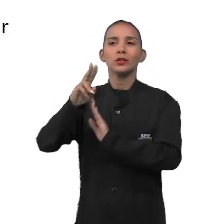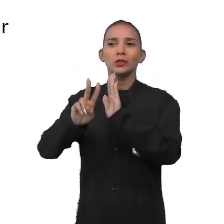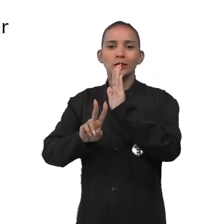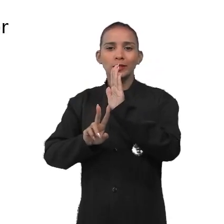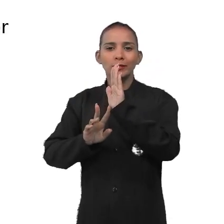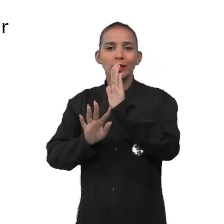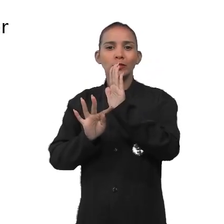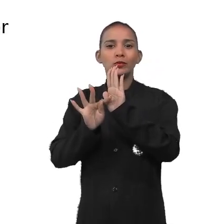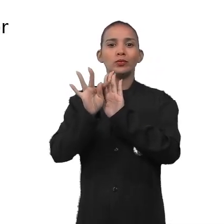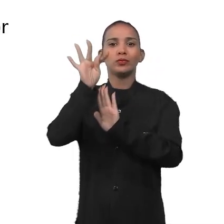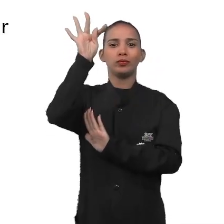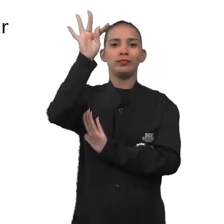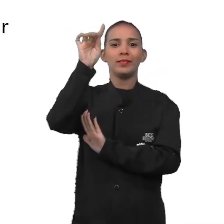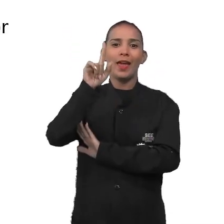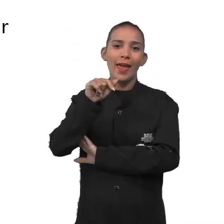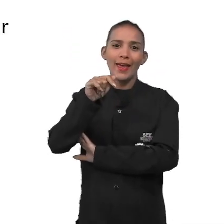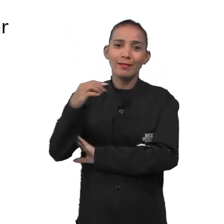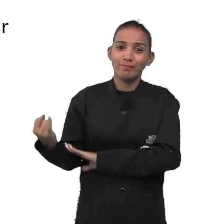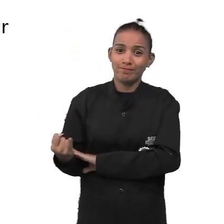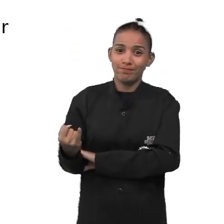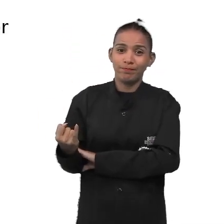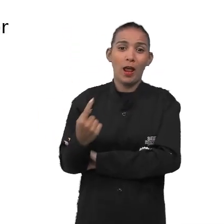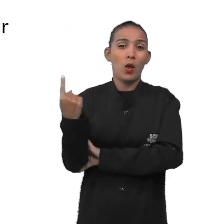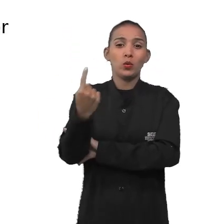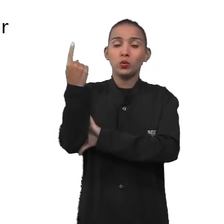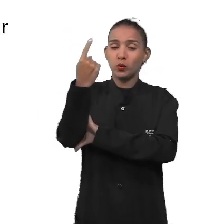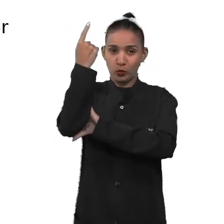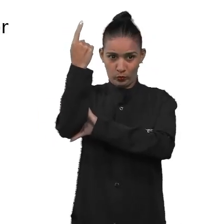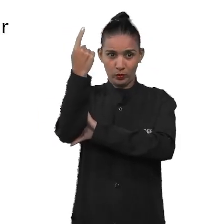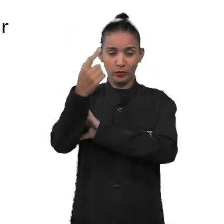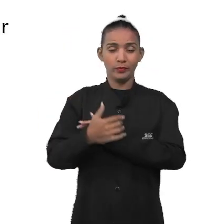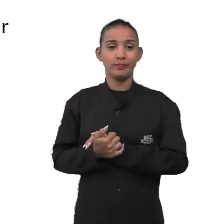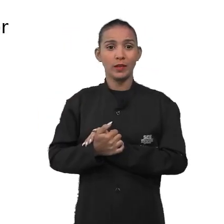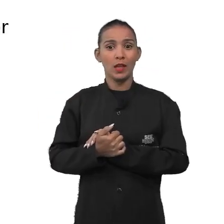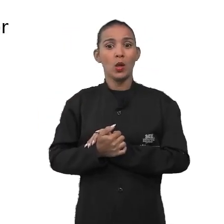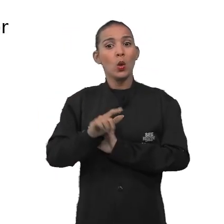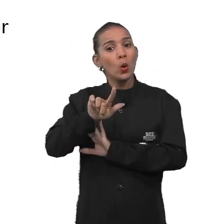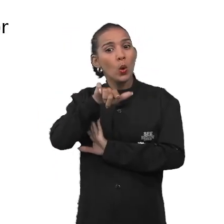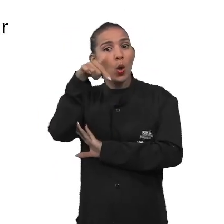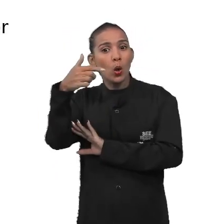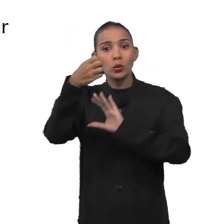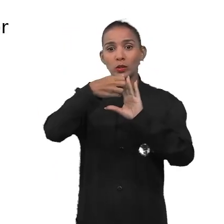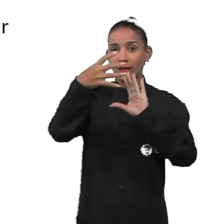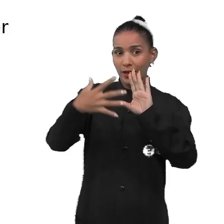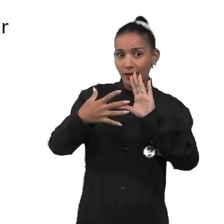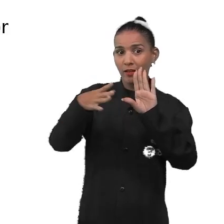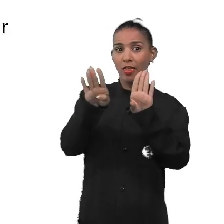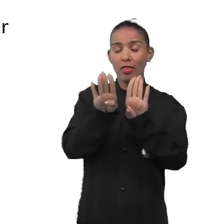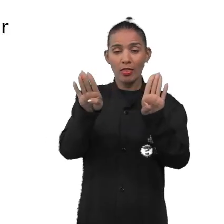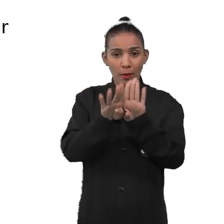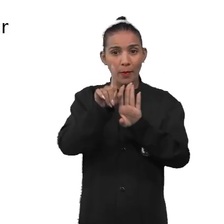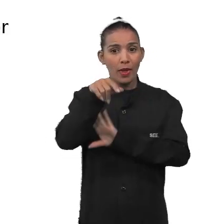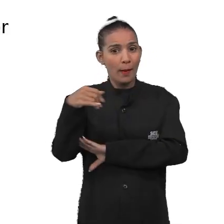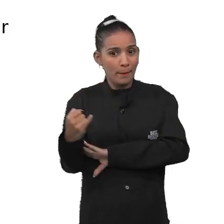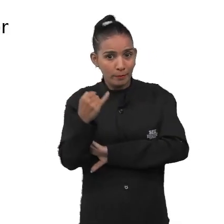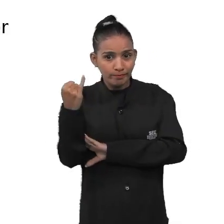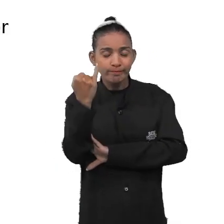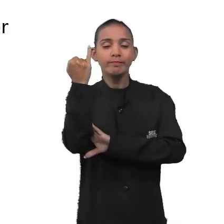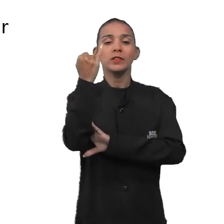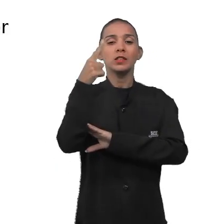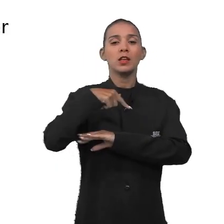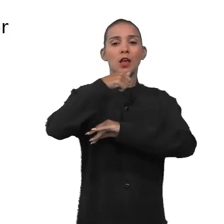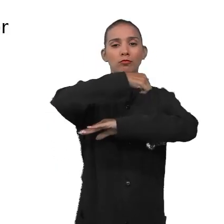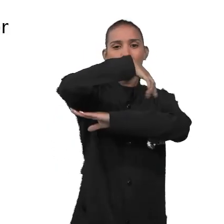característica importante aí desse aspecto do relevo do Acre é a chamada depressão amazônica. Por quê? Porque é